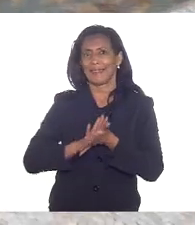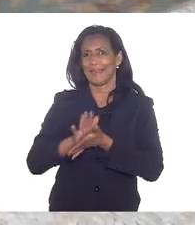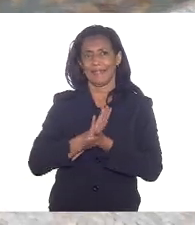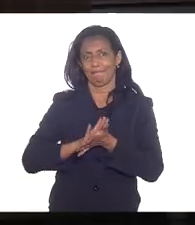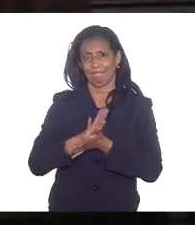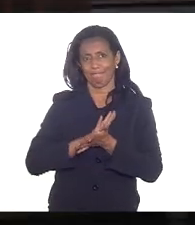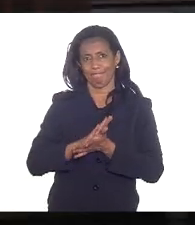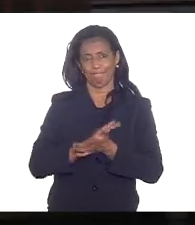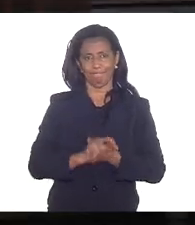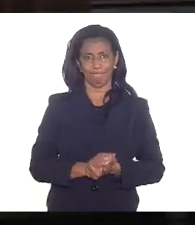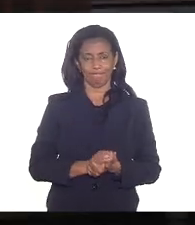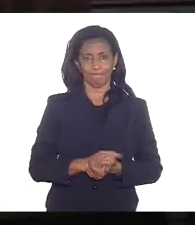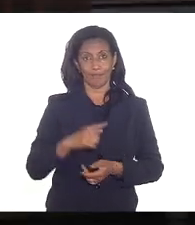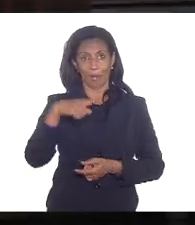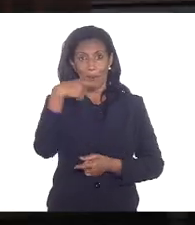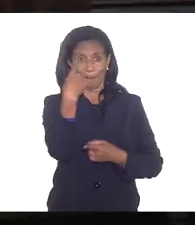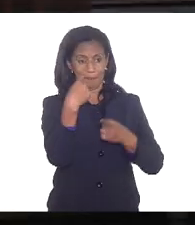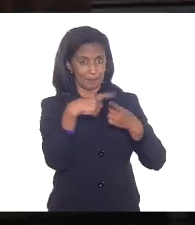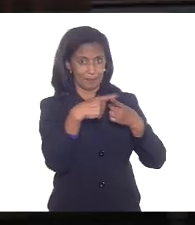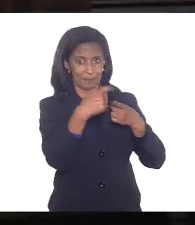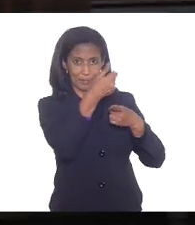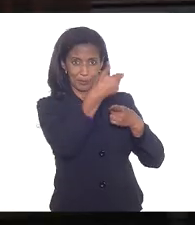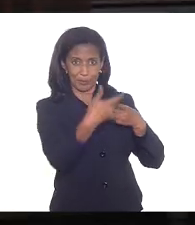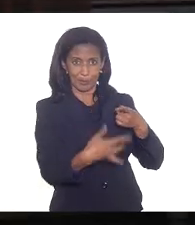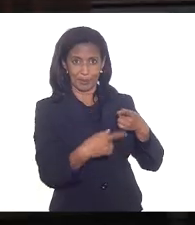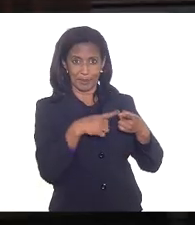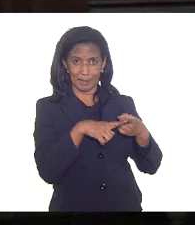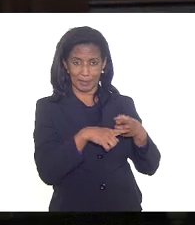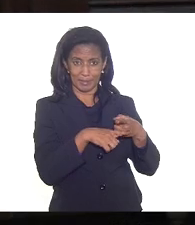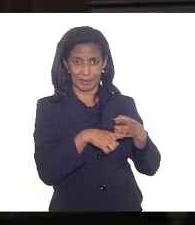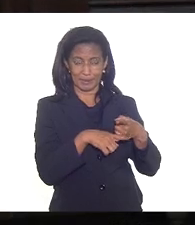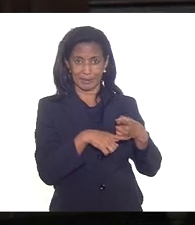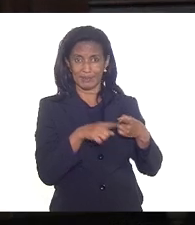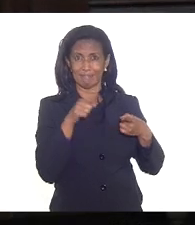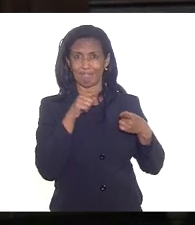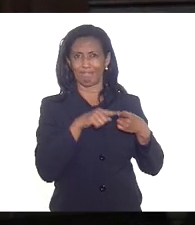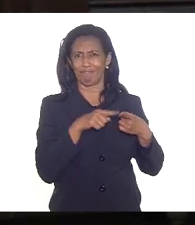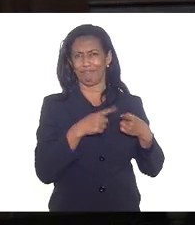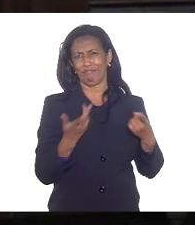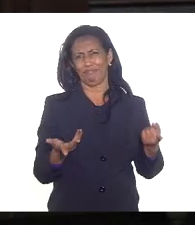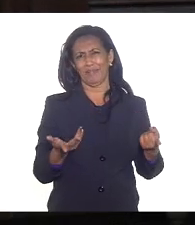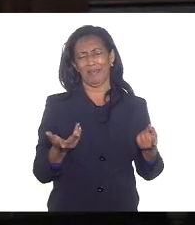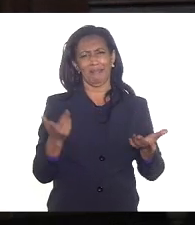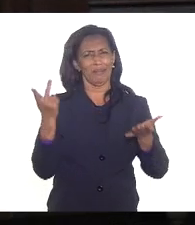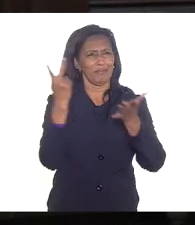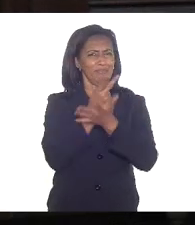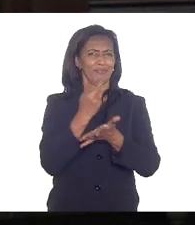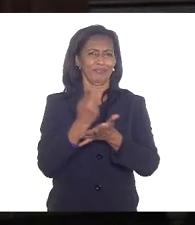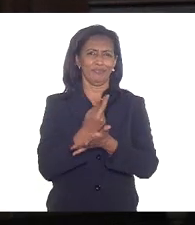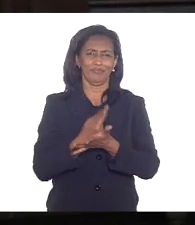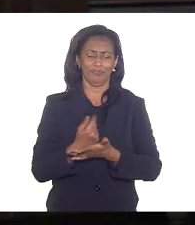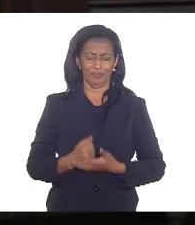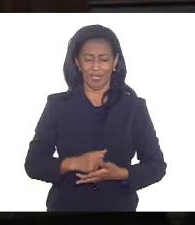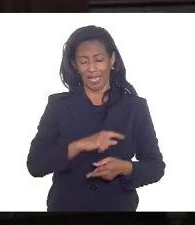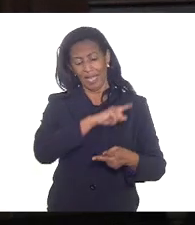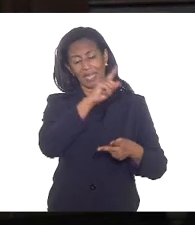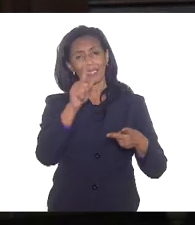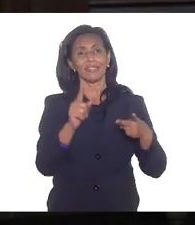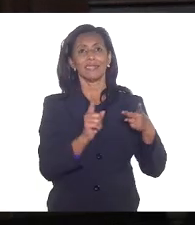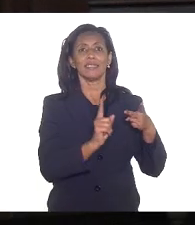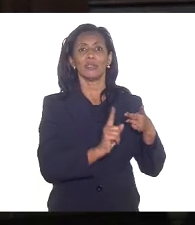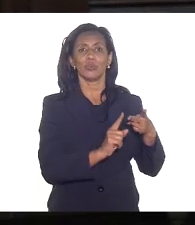então a primeira justificativa o e eu absolutamente desproposital a